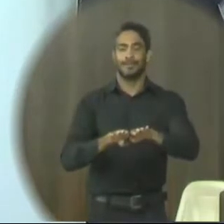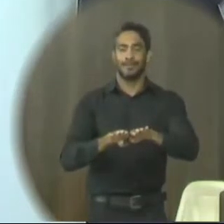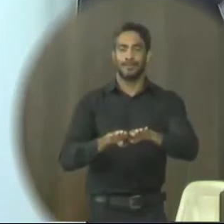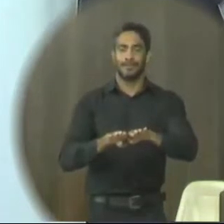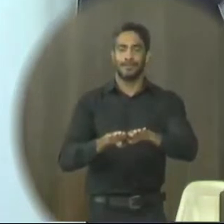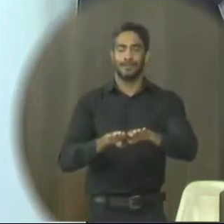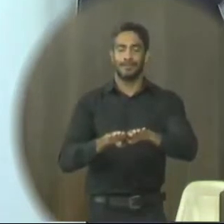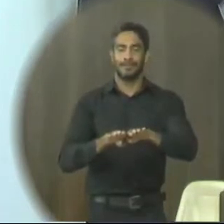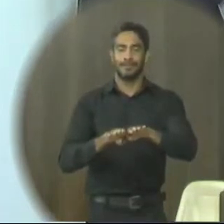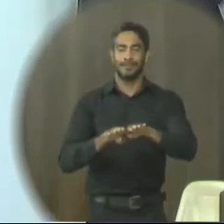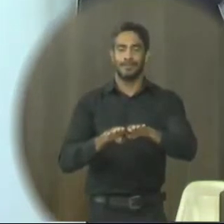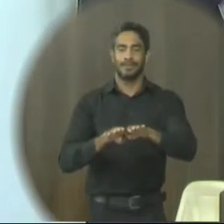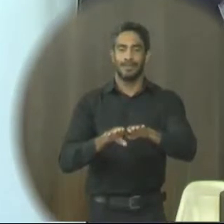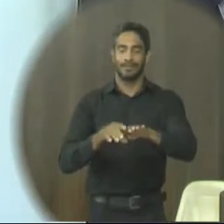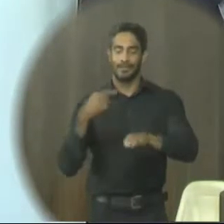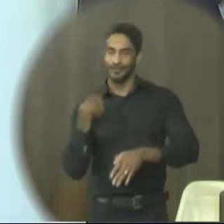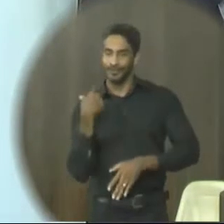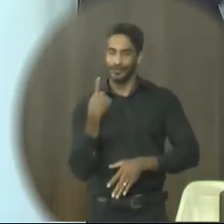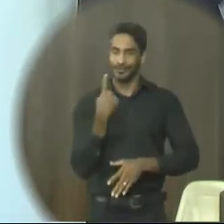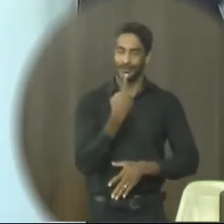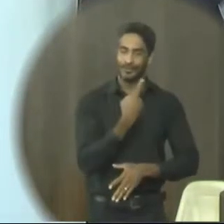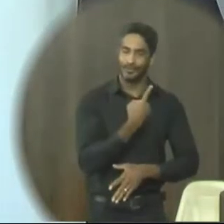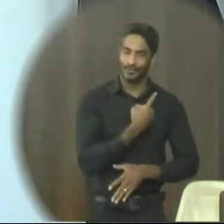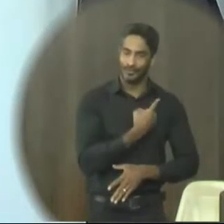muito para o nosso